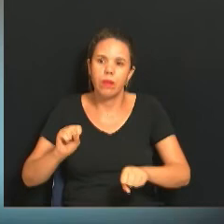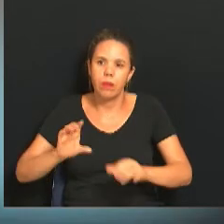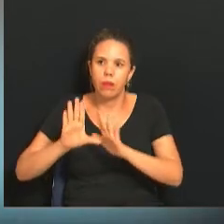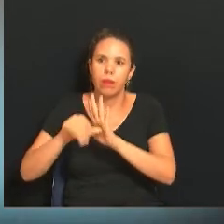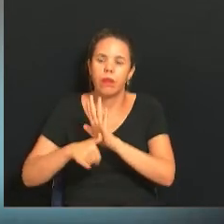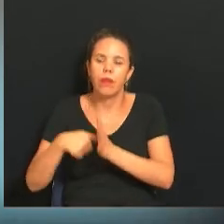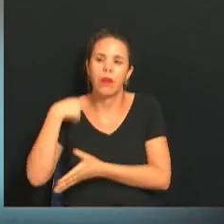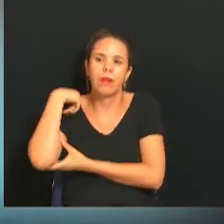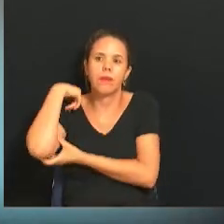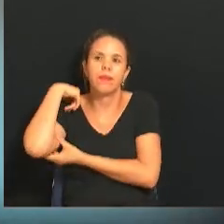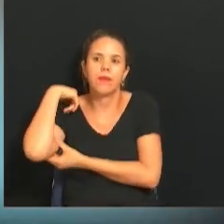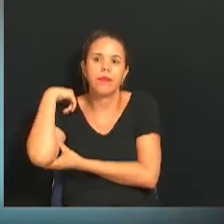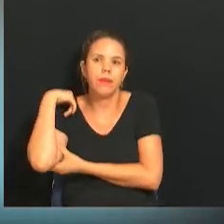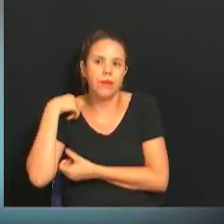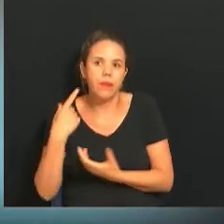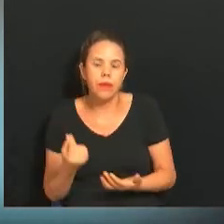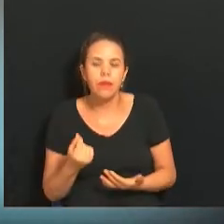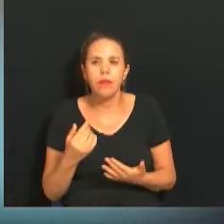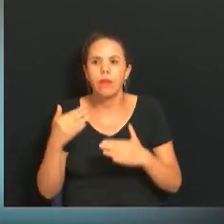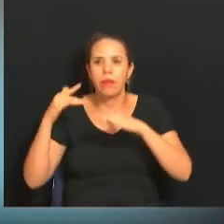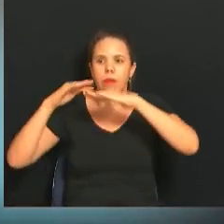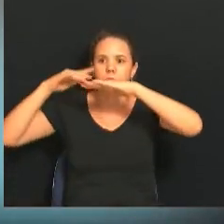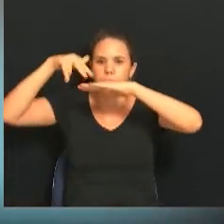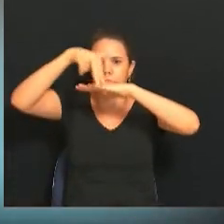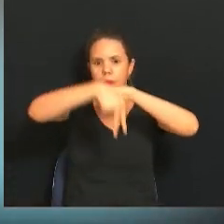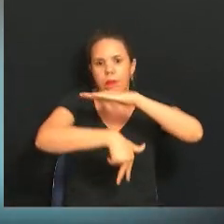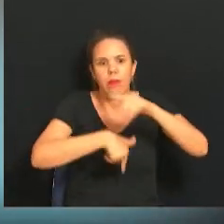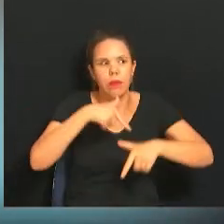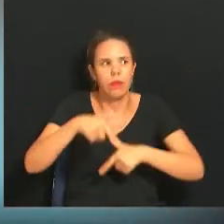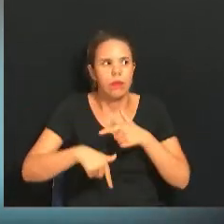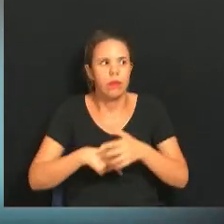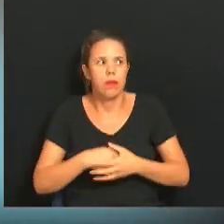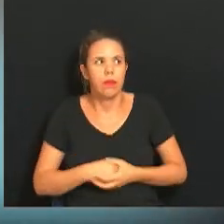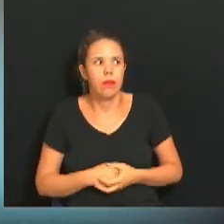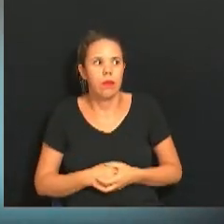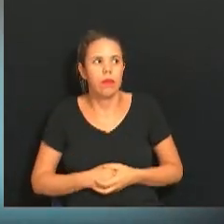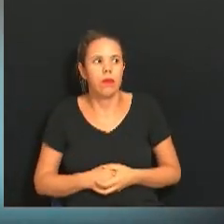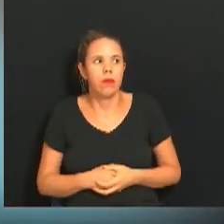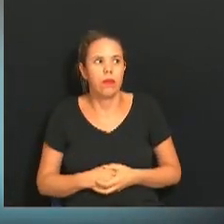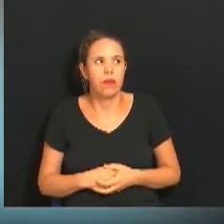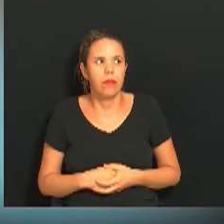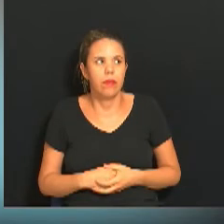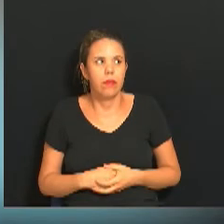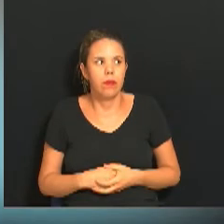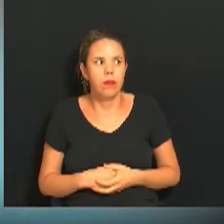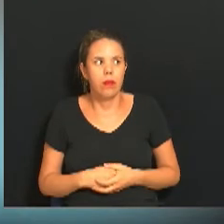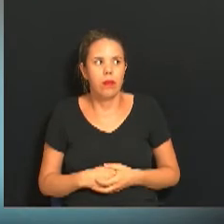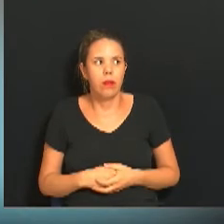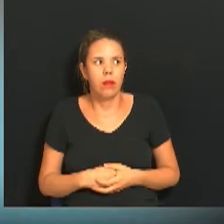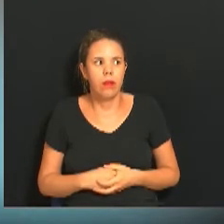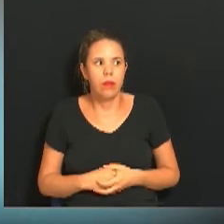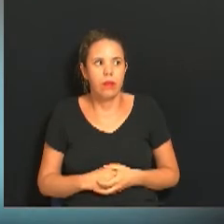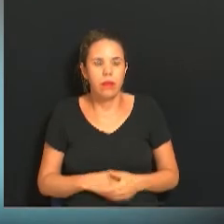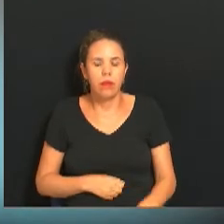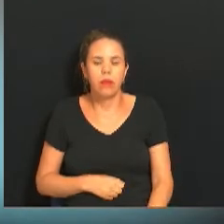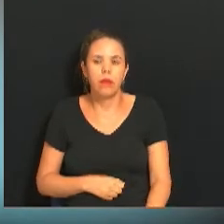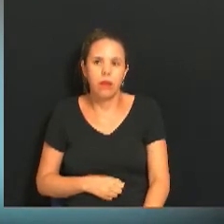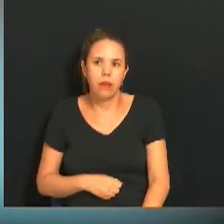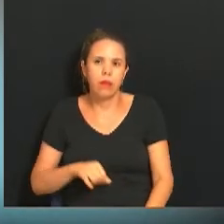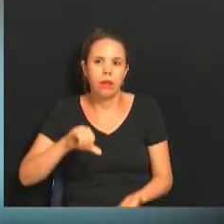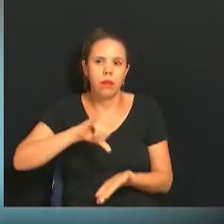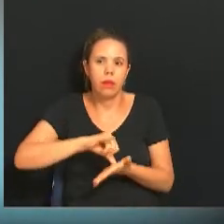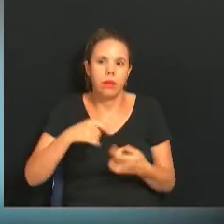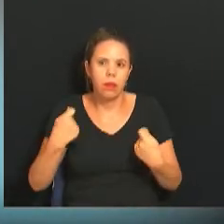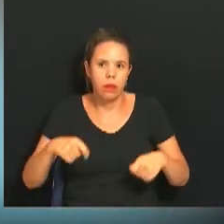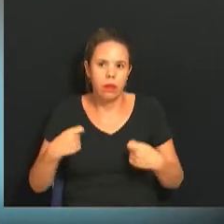forro da loja e quando a pessoa chega para trabalhar não tem nada de mercadoria ali, eles levaram tudo. Então, o centro precisa ter